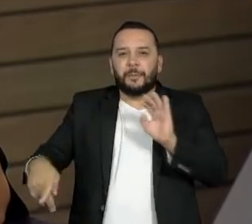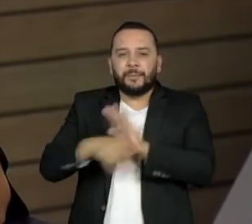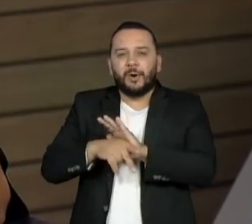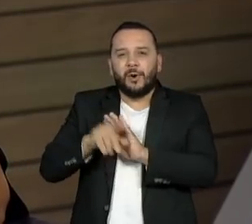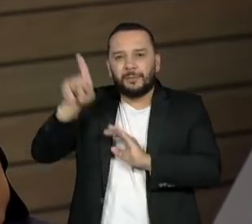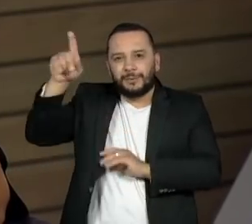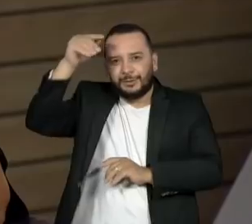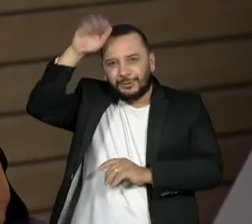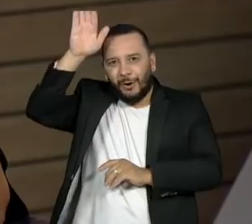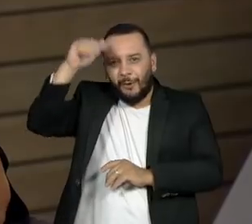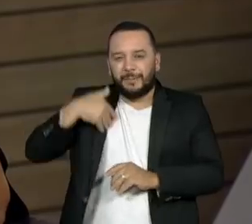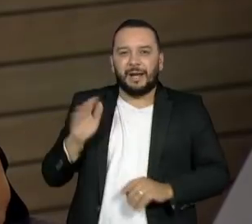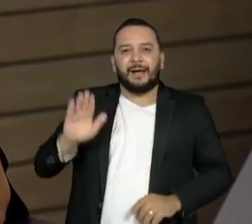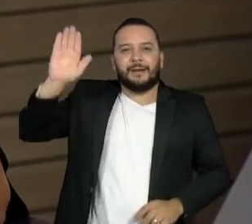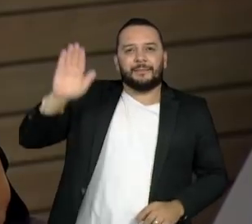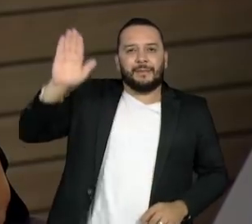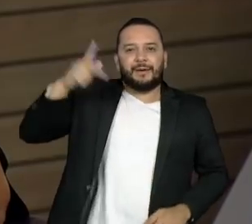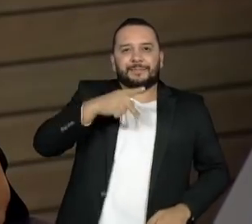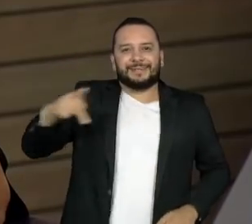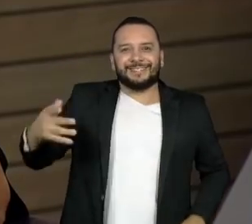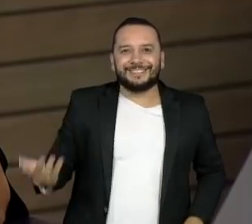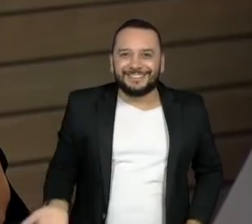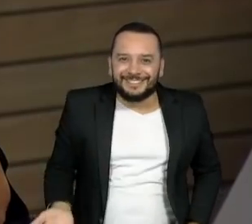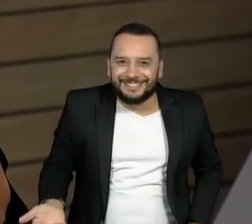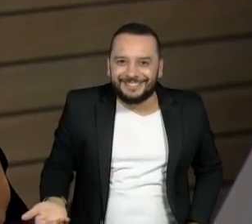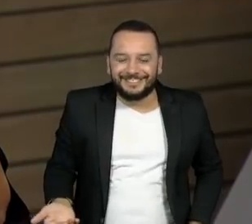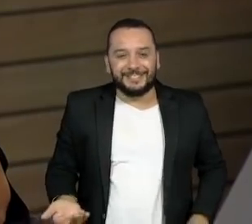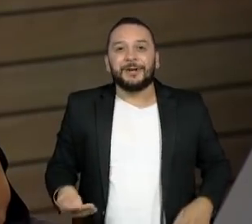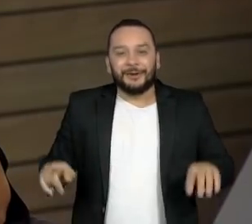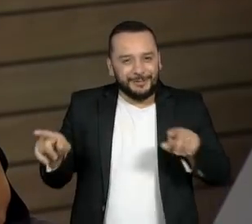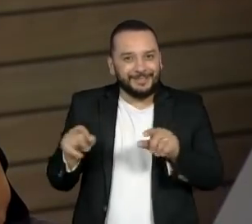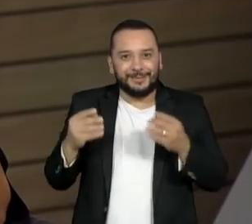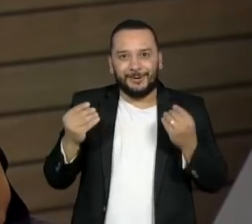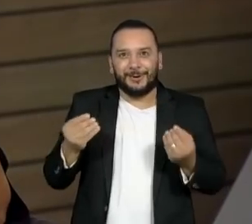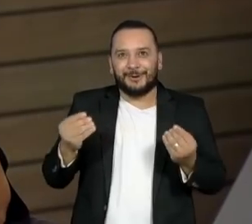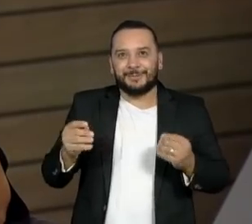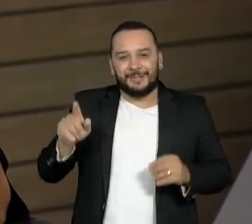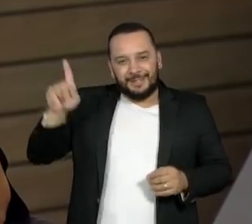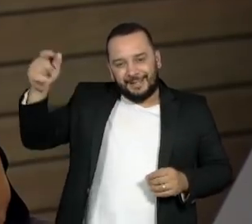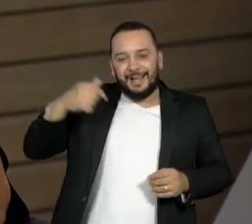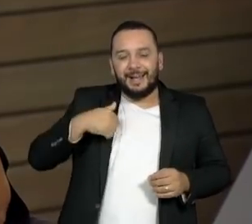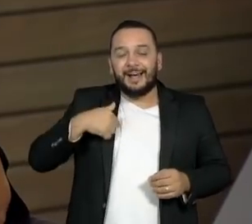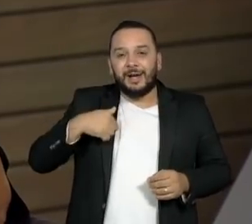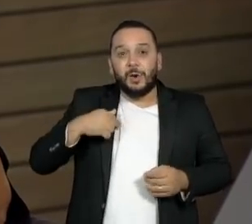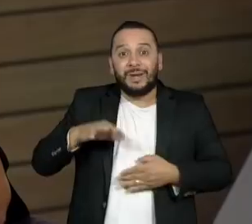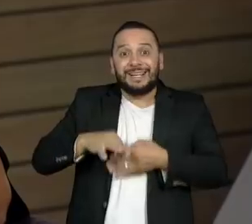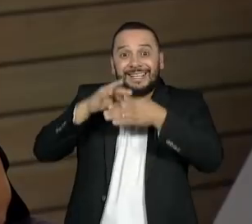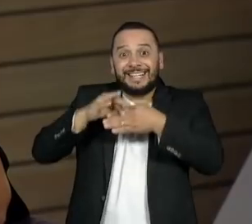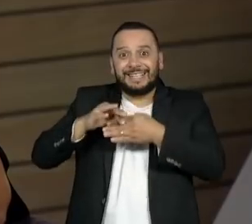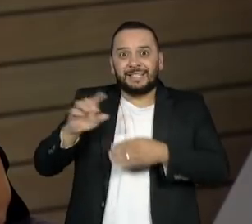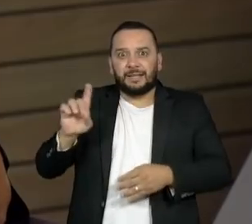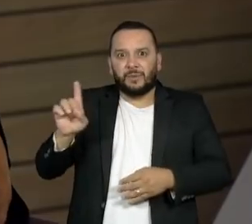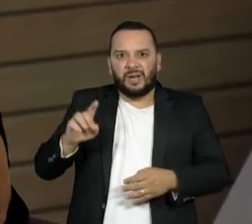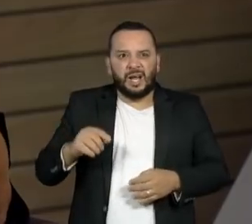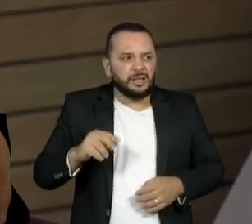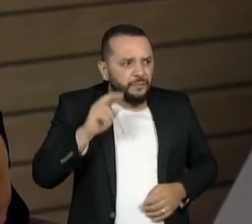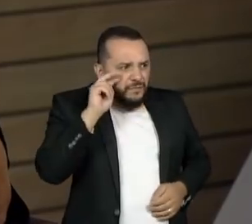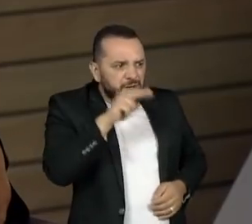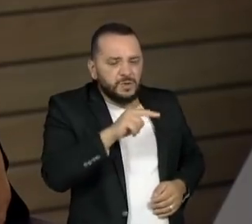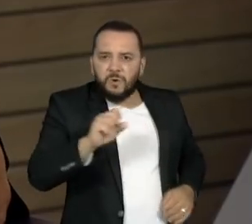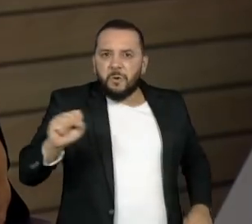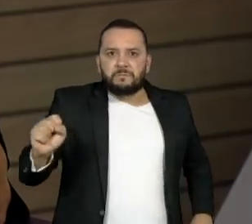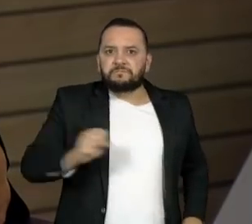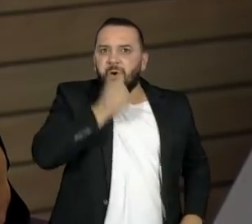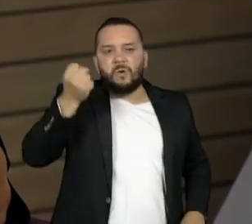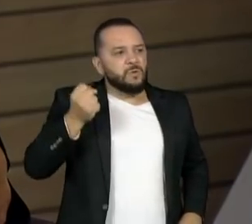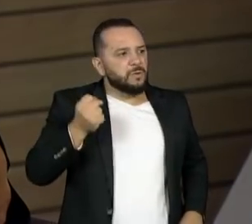o líder da Comissão de Relações Exteriores na Câmara Americana, né, que é um democrata, o Eliot Engel, ele ficou bastante nervoso e tuitou: não